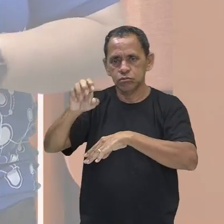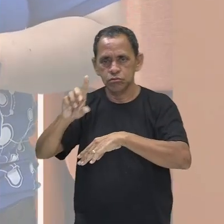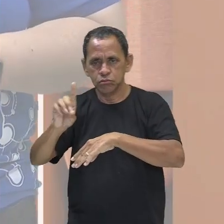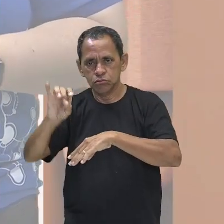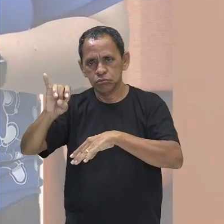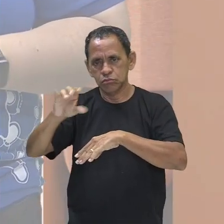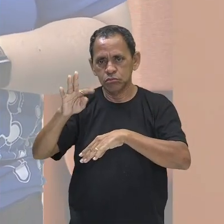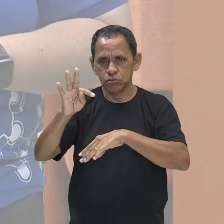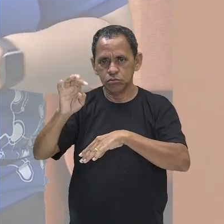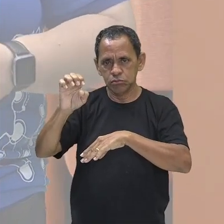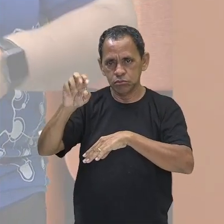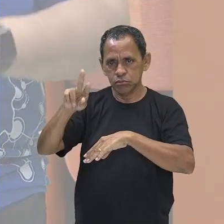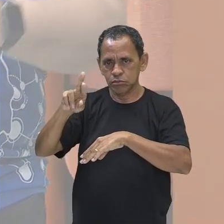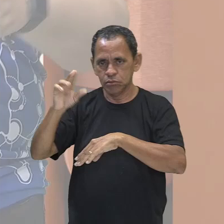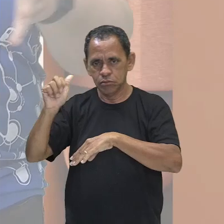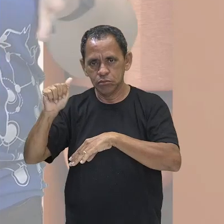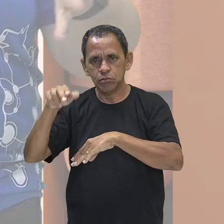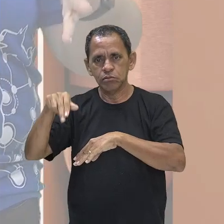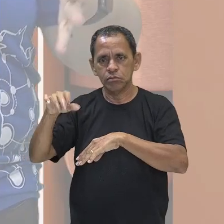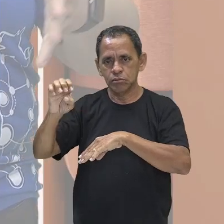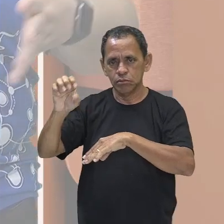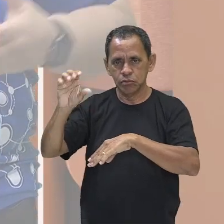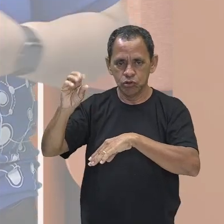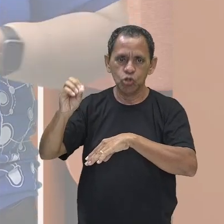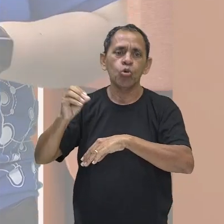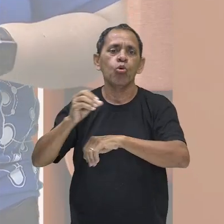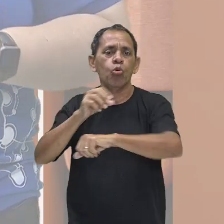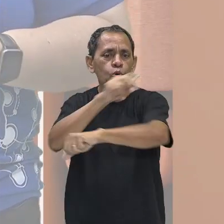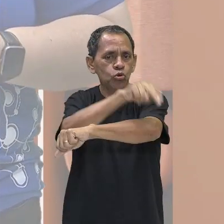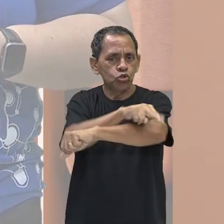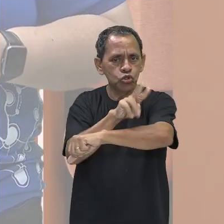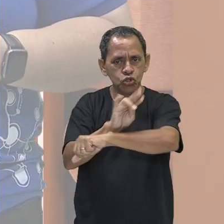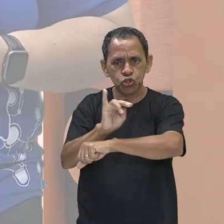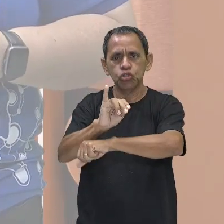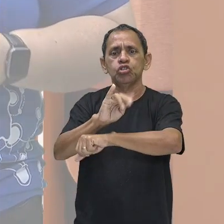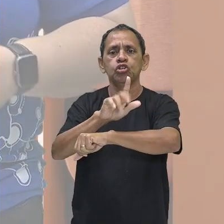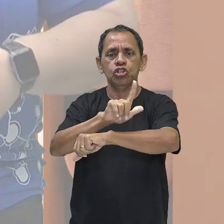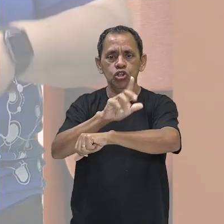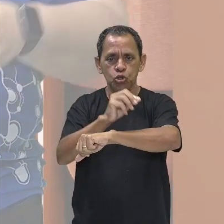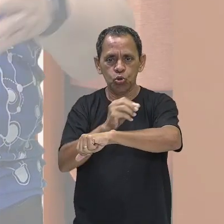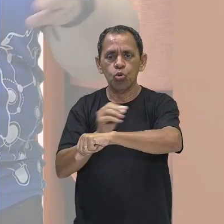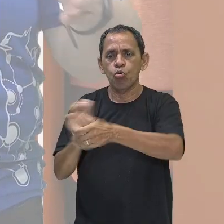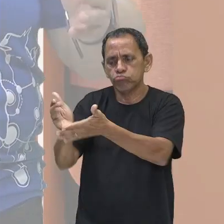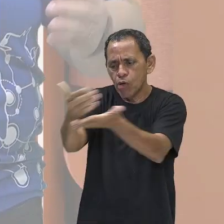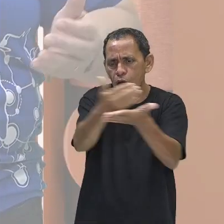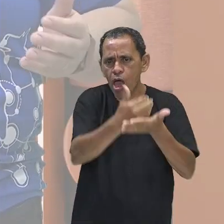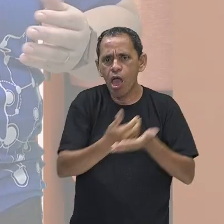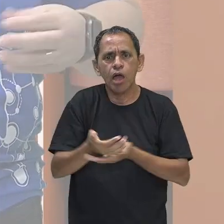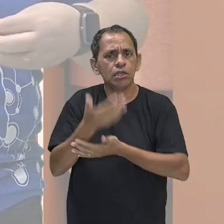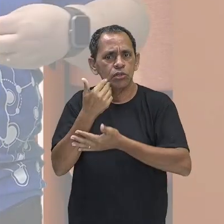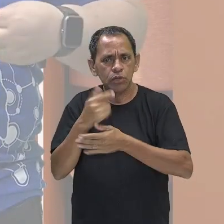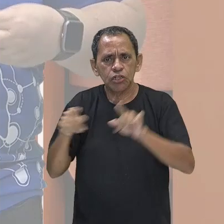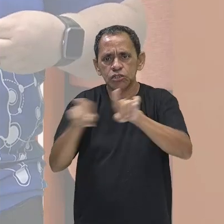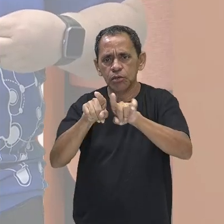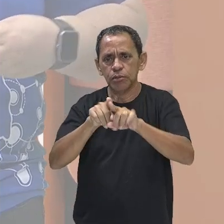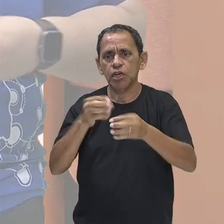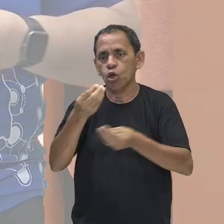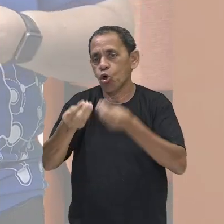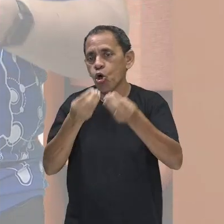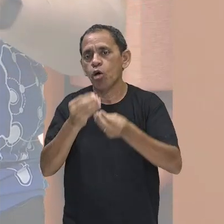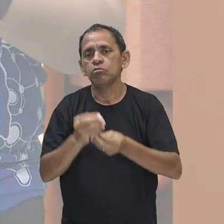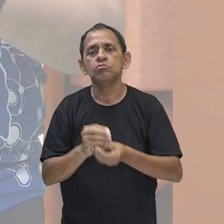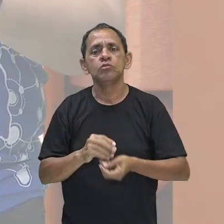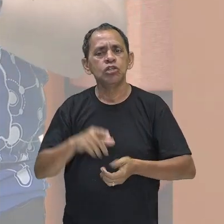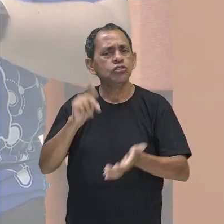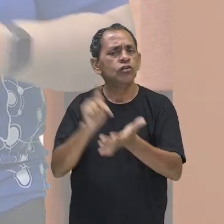então, graças ao rio Nilo. E é a partir, então, do rio Nilo que eles tiram o quê? Né? O seu alimento e, claro,